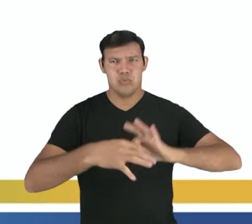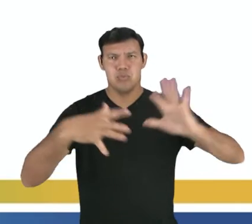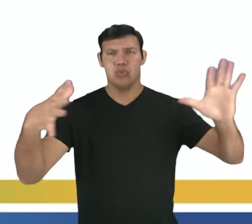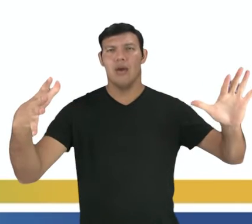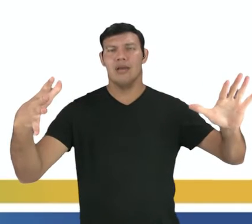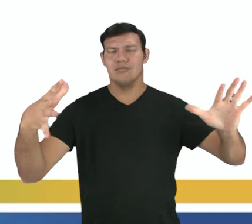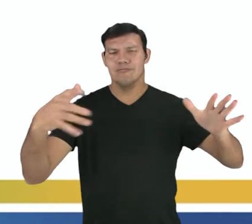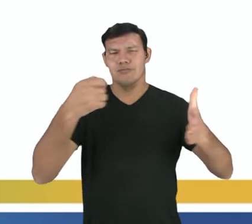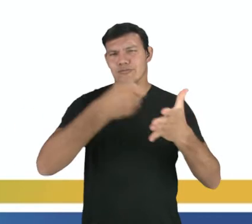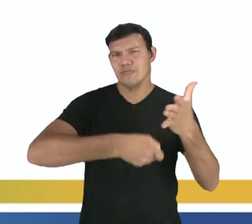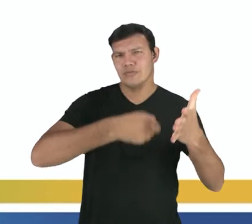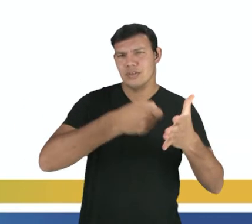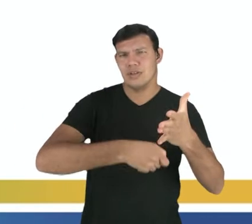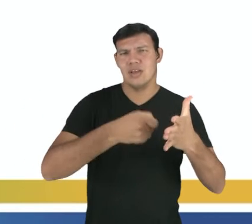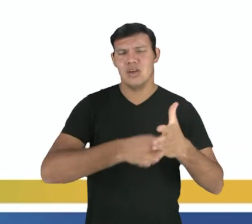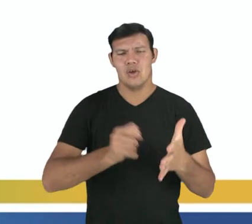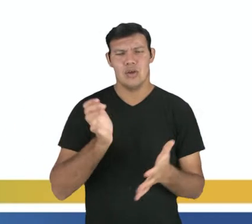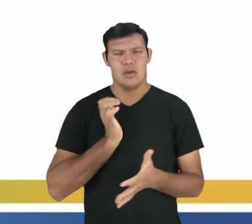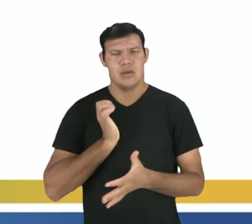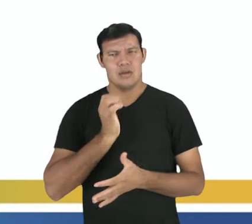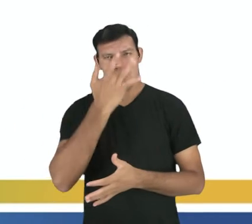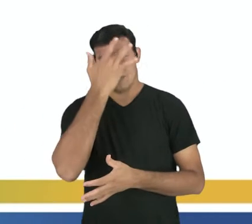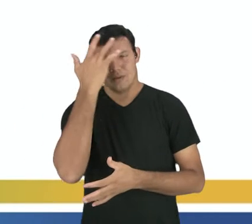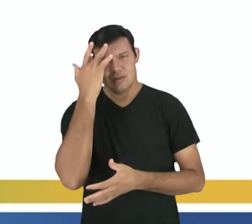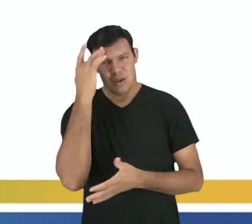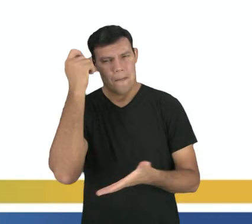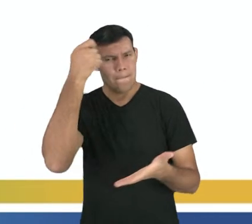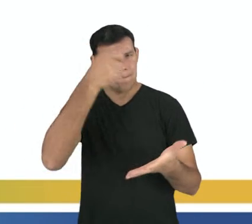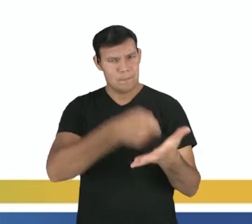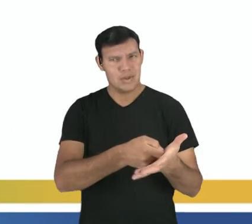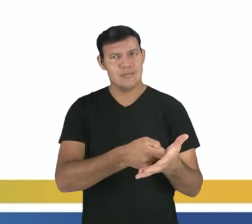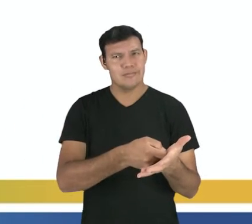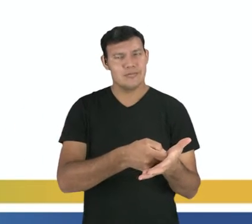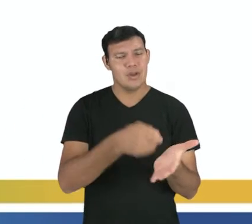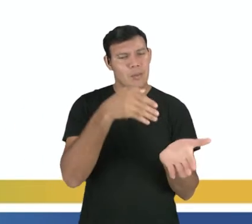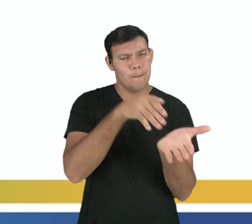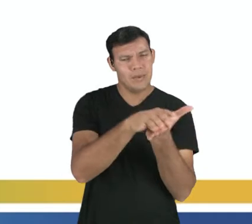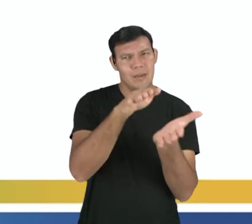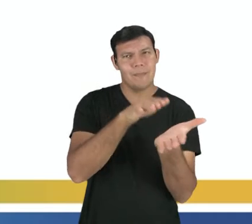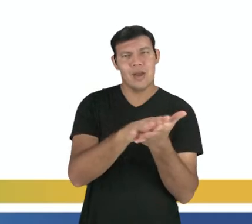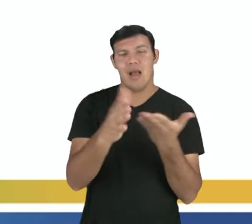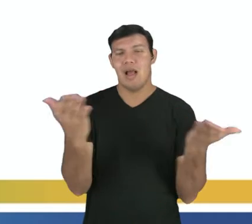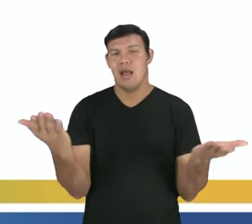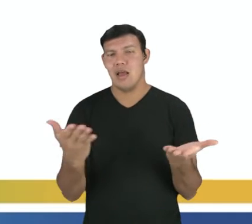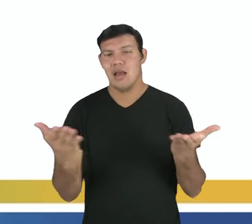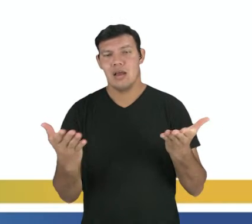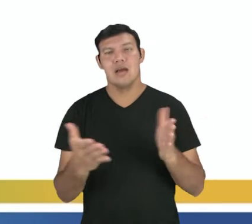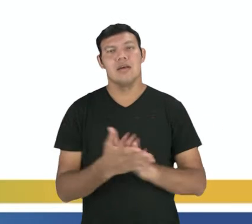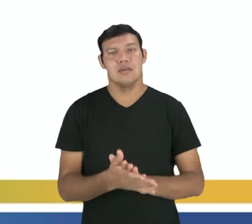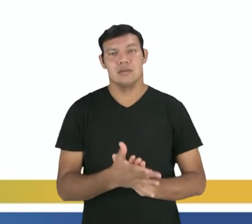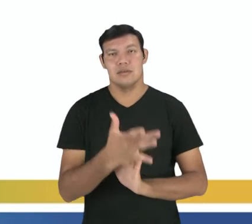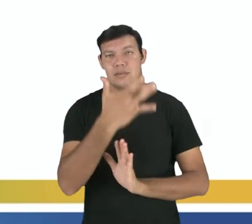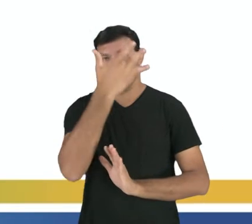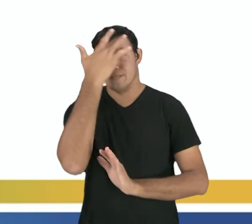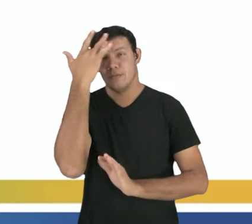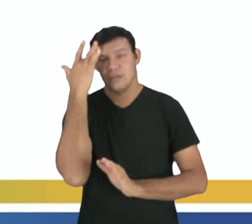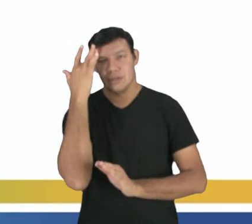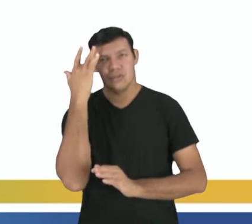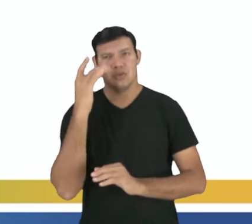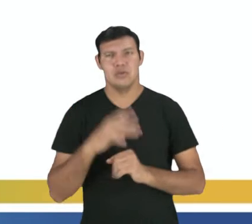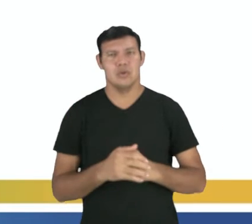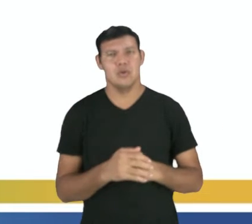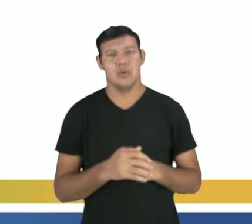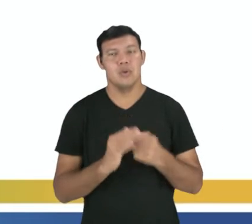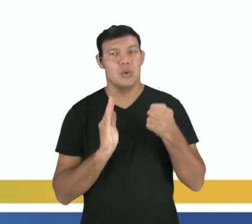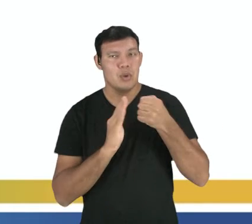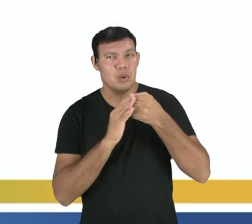liberta-se das exigências dos nobres que pagavam sua produção e passa a ter um público anônimo. É o